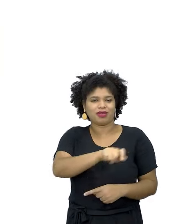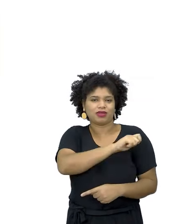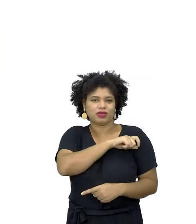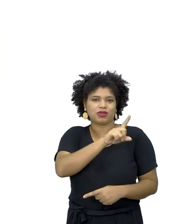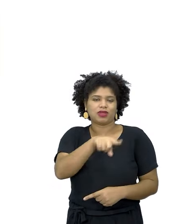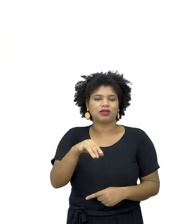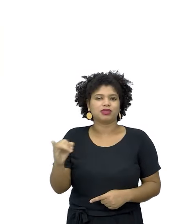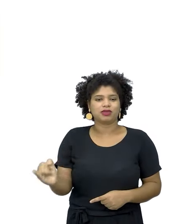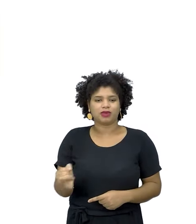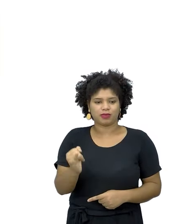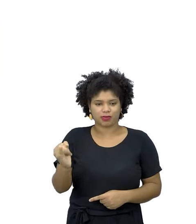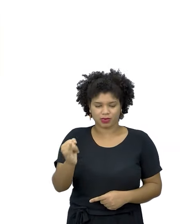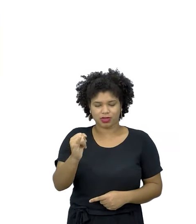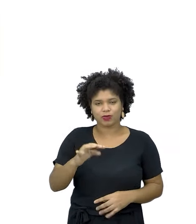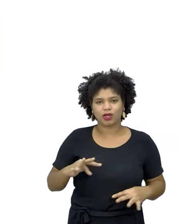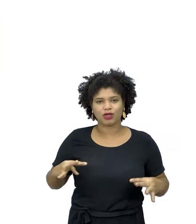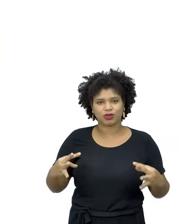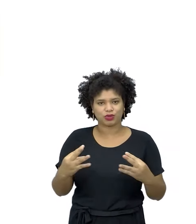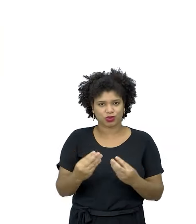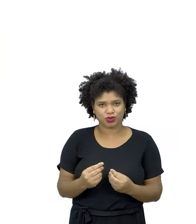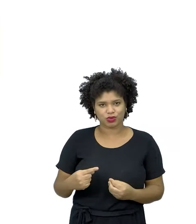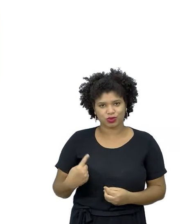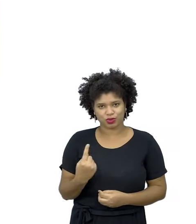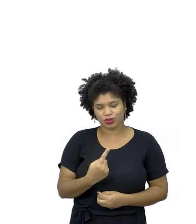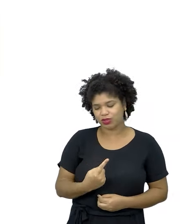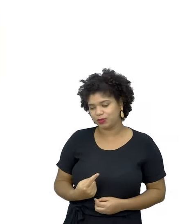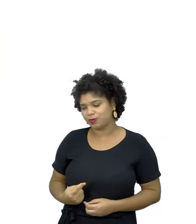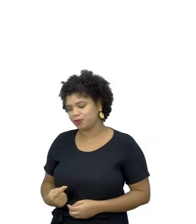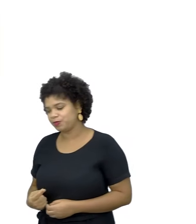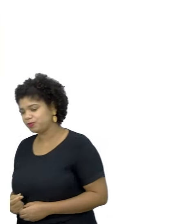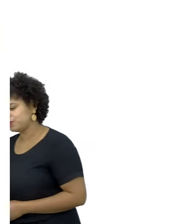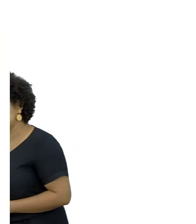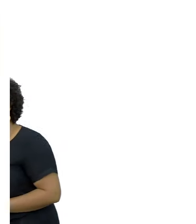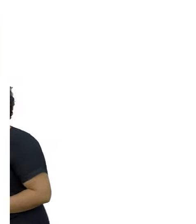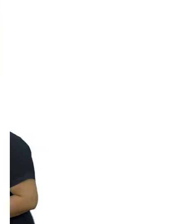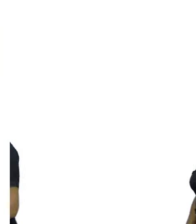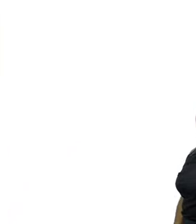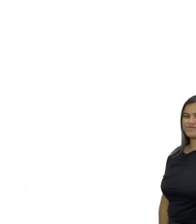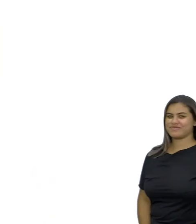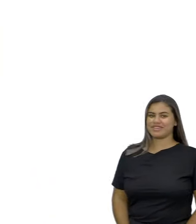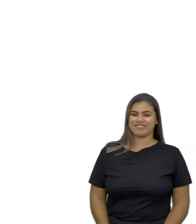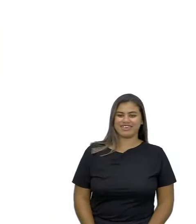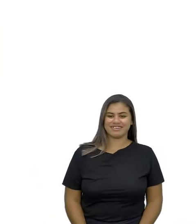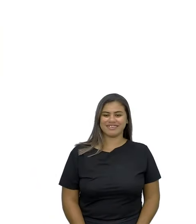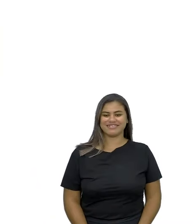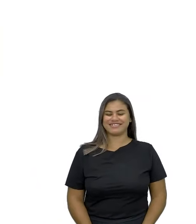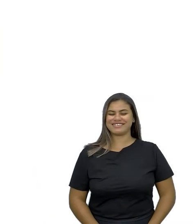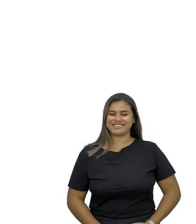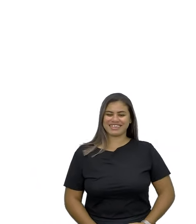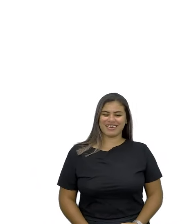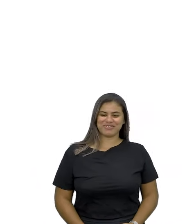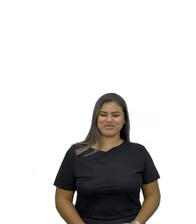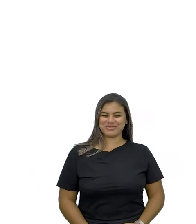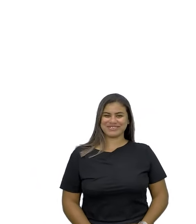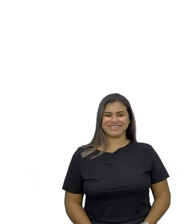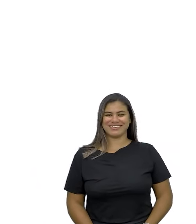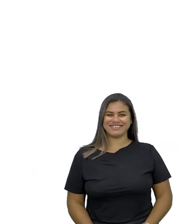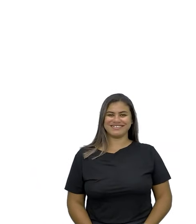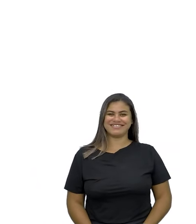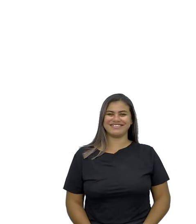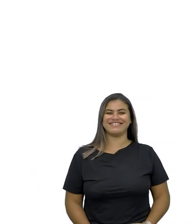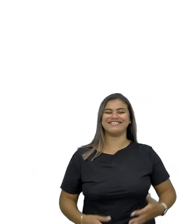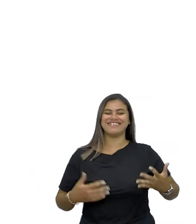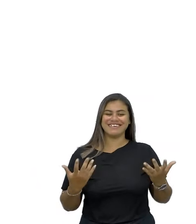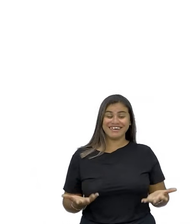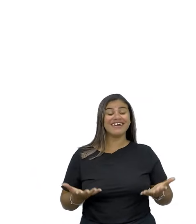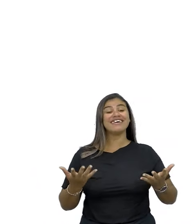é importante para nós, professor. Saiba para onde você quer ir, para você saber direcionar os seus alunos. Bom, e aí, como a gente falou dos